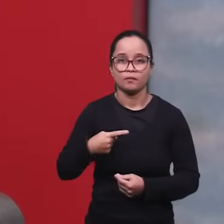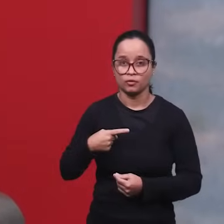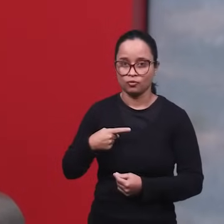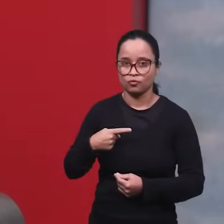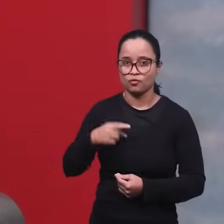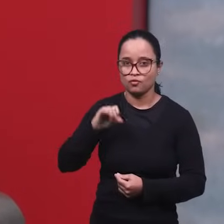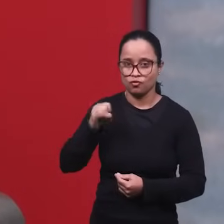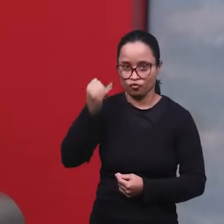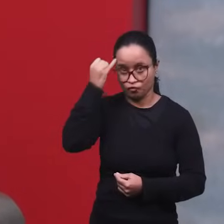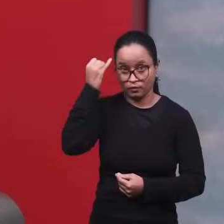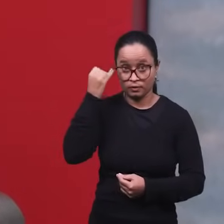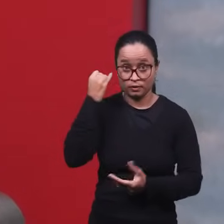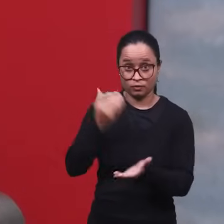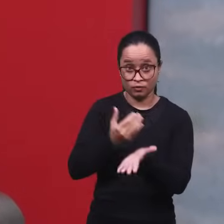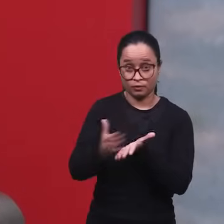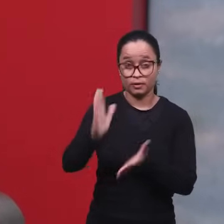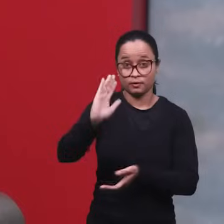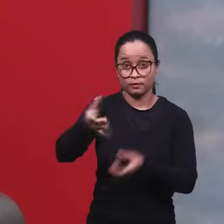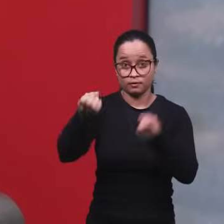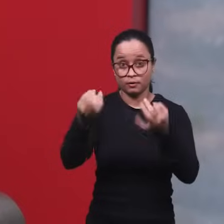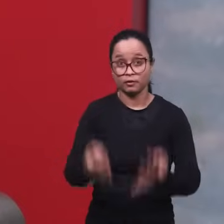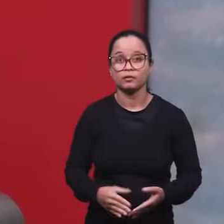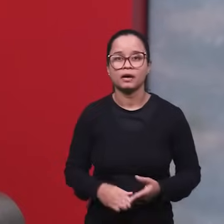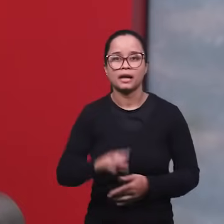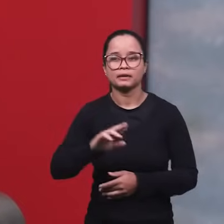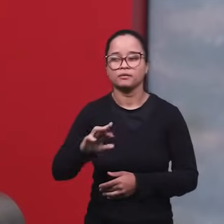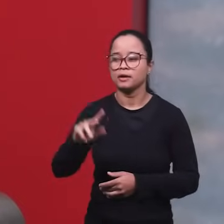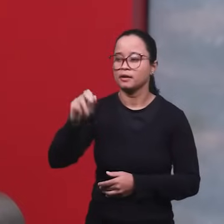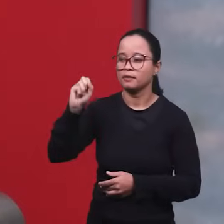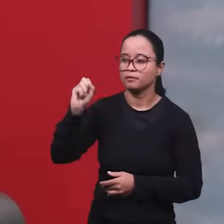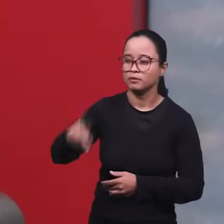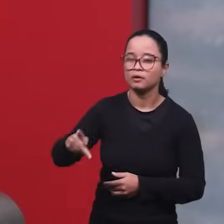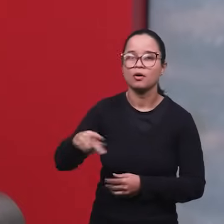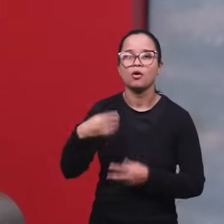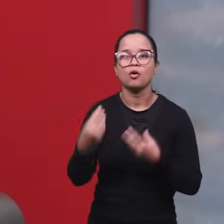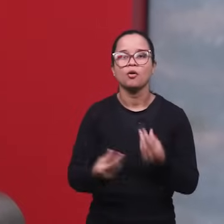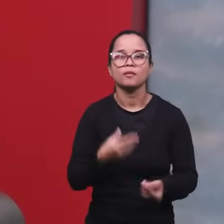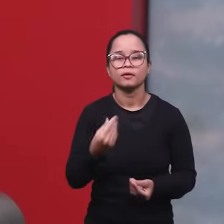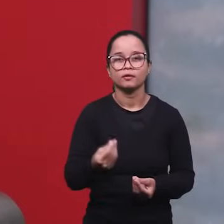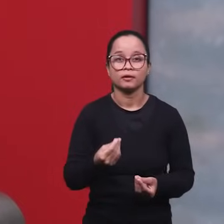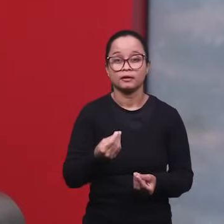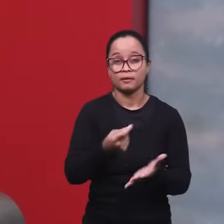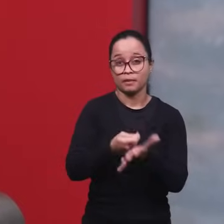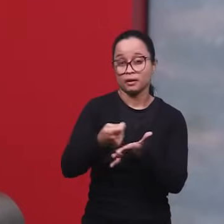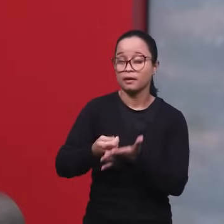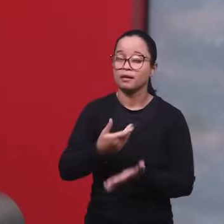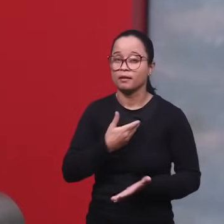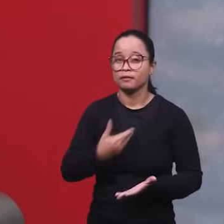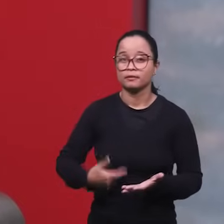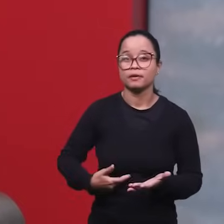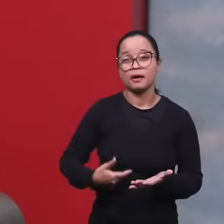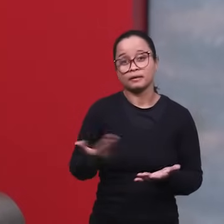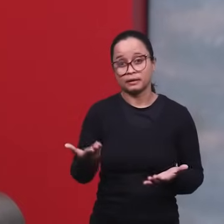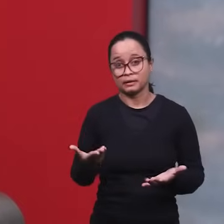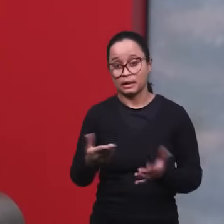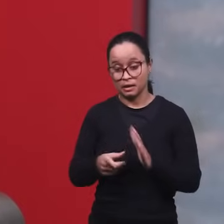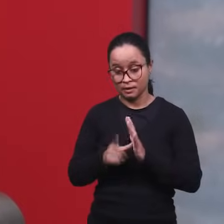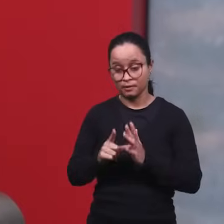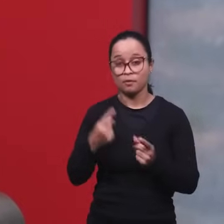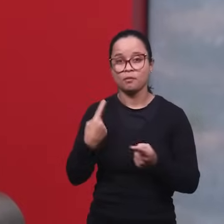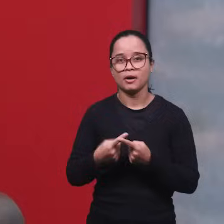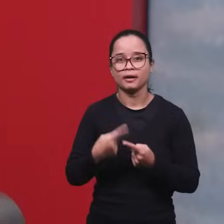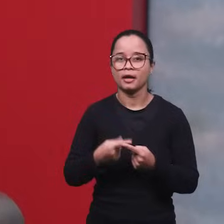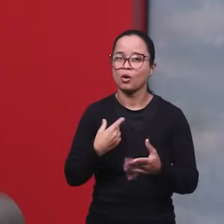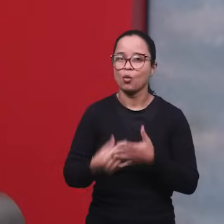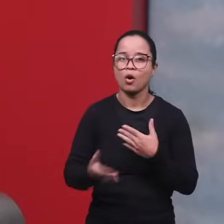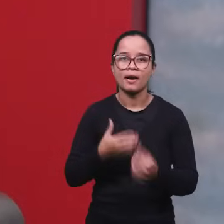início, não é só a aposentadoria. Qual a importância de você contribuir e começar a planejar isso desde cedo? Porque pode acontecer qualquer evento na sua